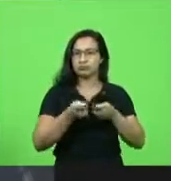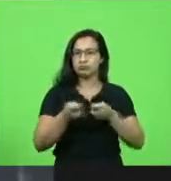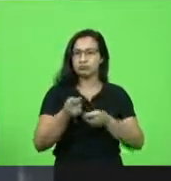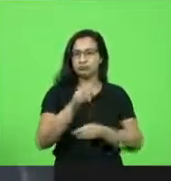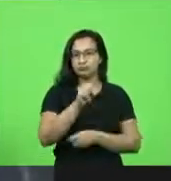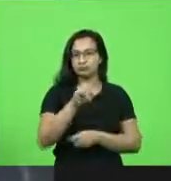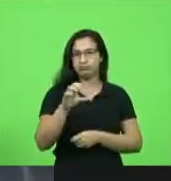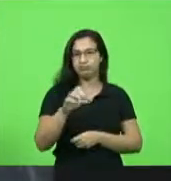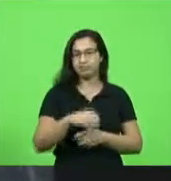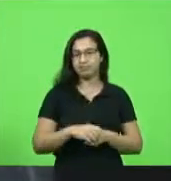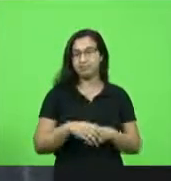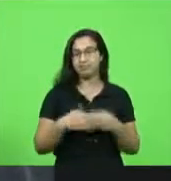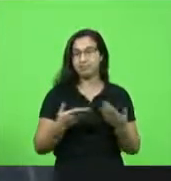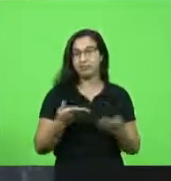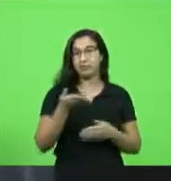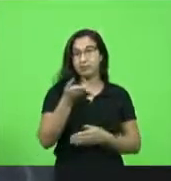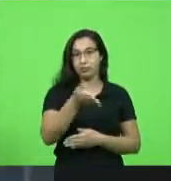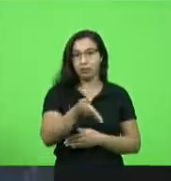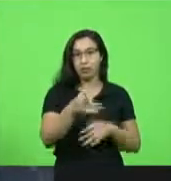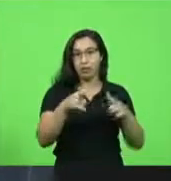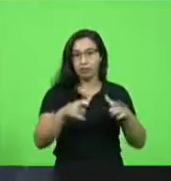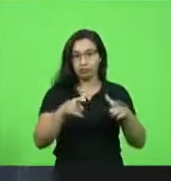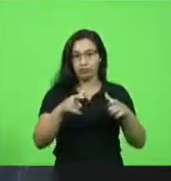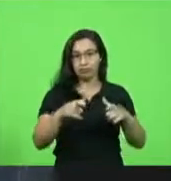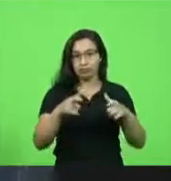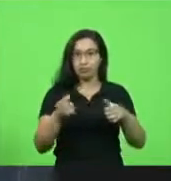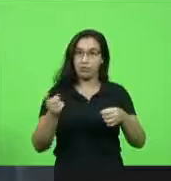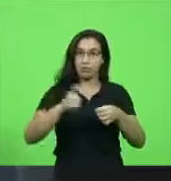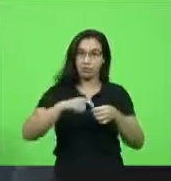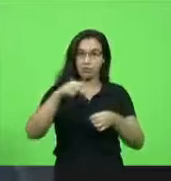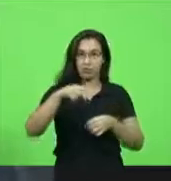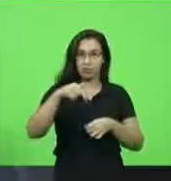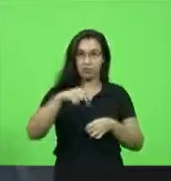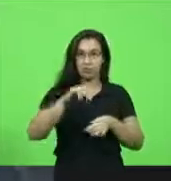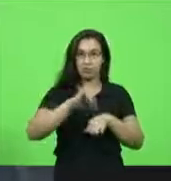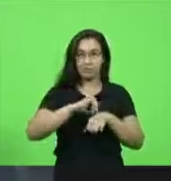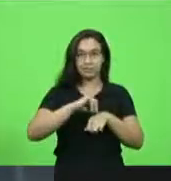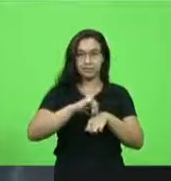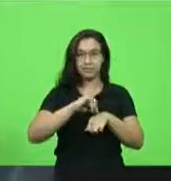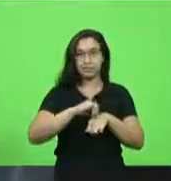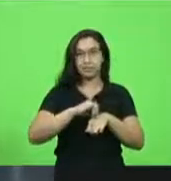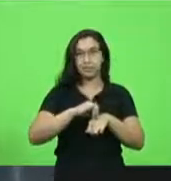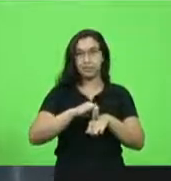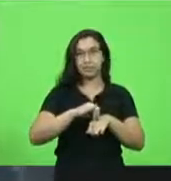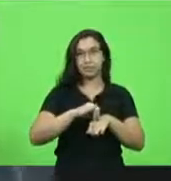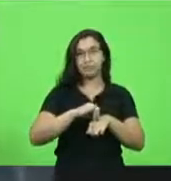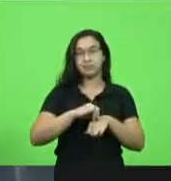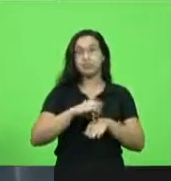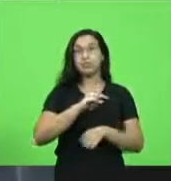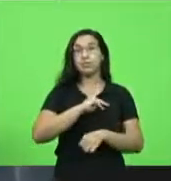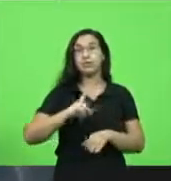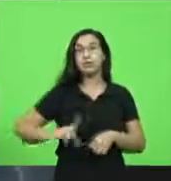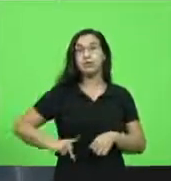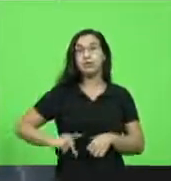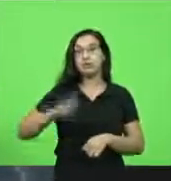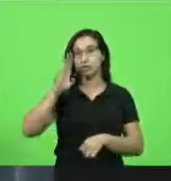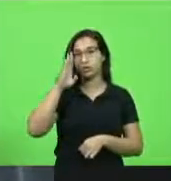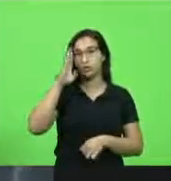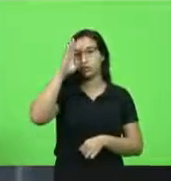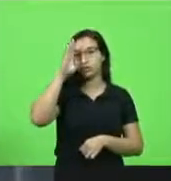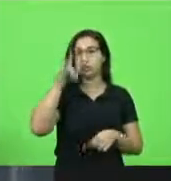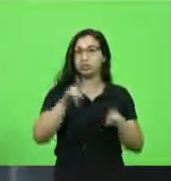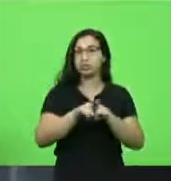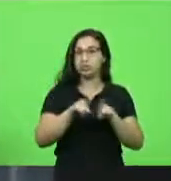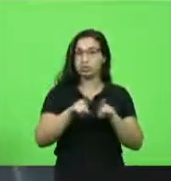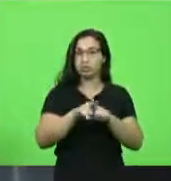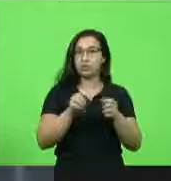Então, estávamos na base, retornando aqui para a capital. Daqui a pouquinho já se desloca de Brasília o nosso presidente da República, Jair Bolsonaro,